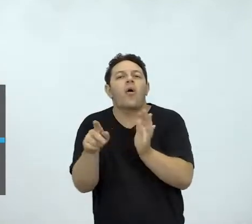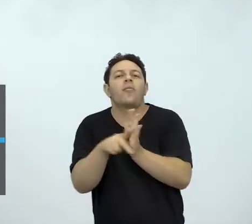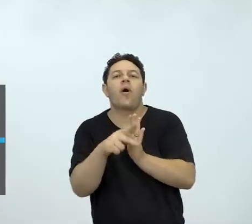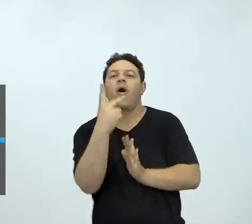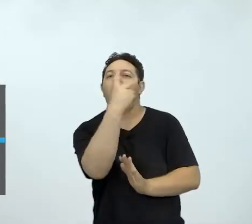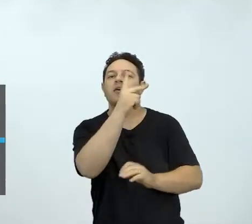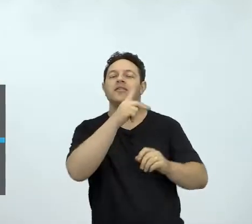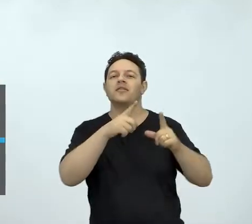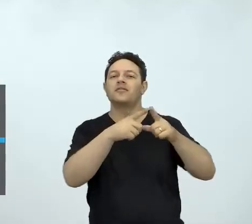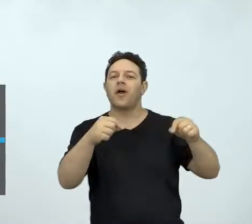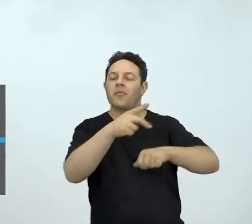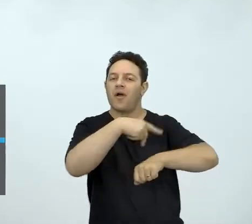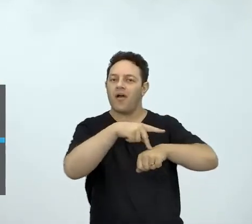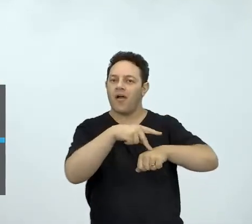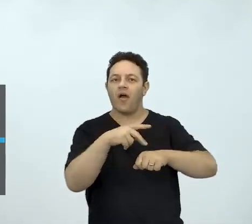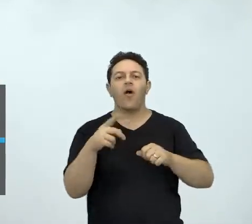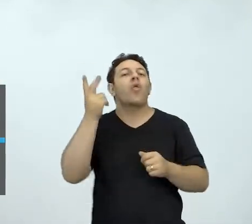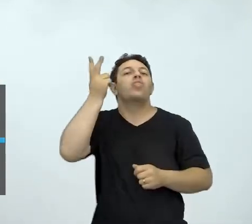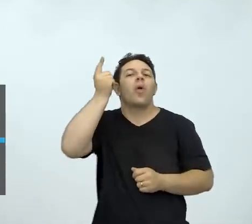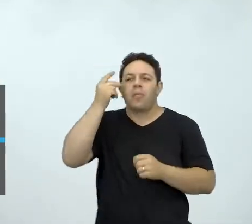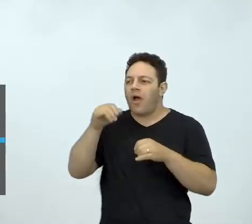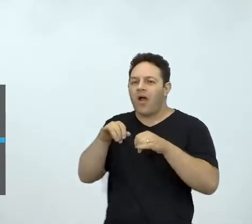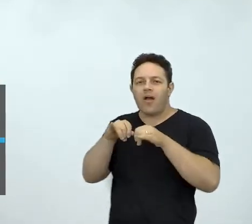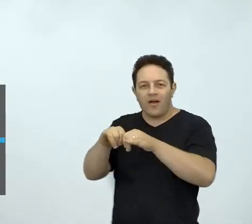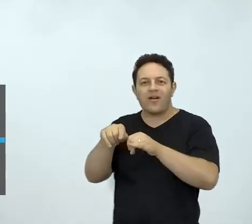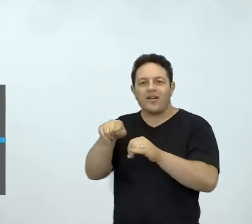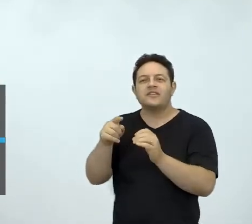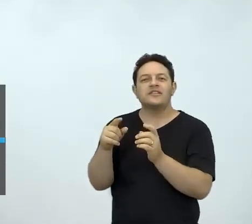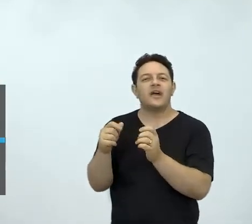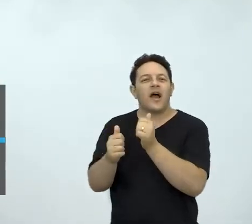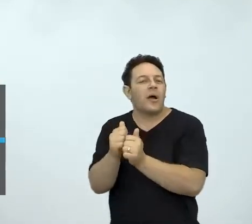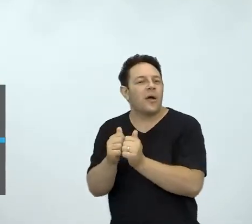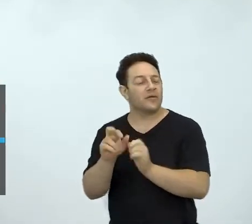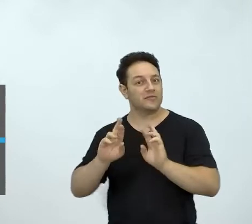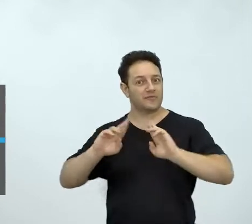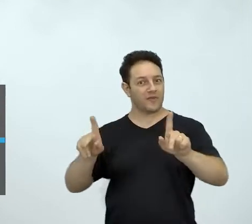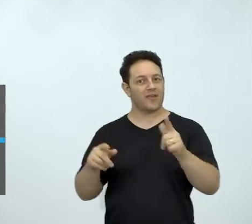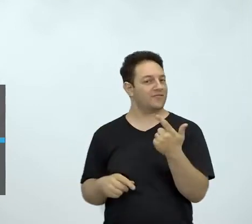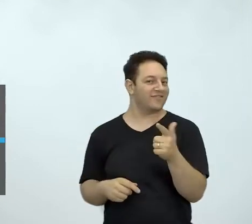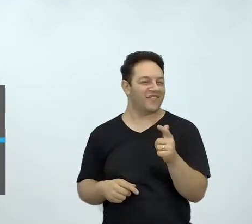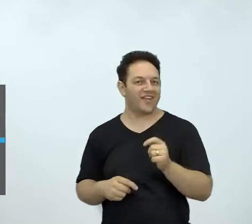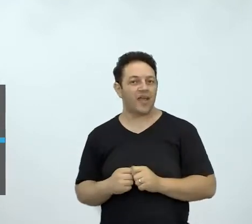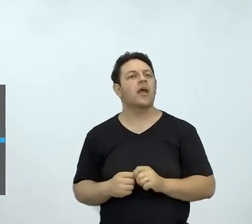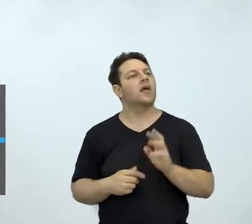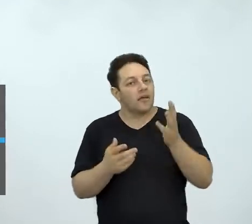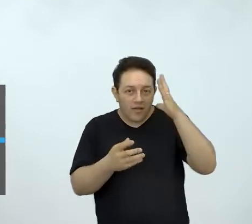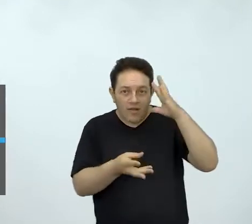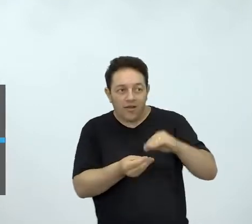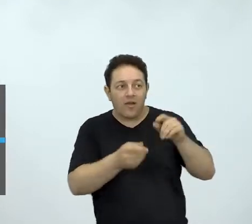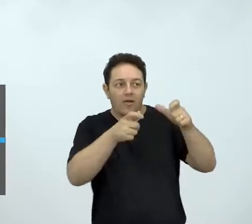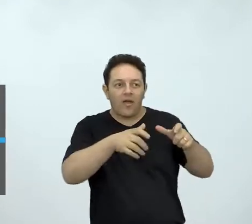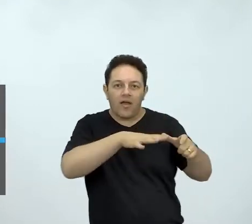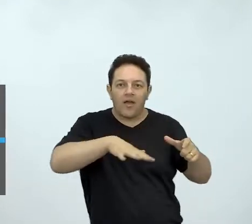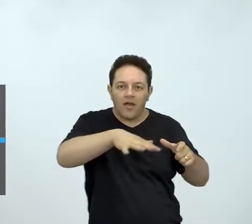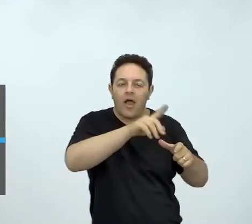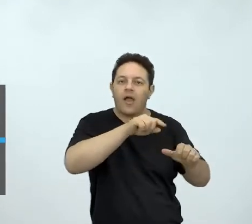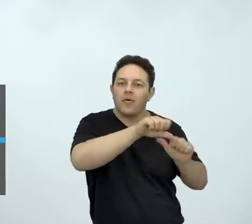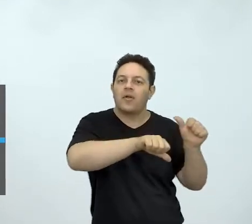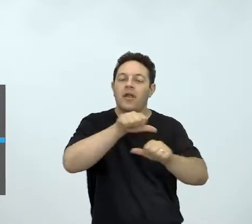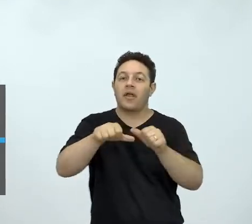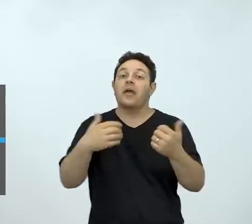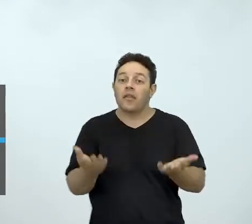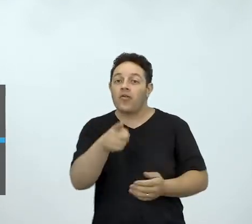arroz convencional, né? Então, você vê essas mudanças. E é muitas vezes por isso que é importante o trabalho de